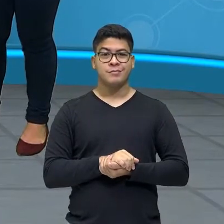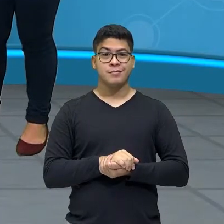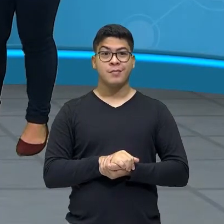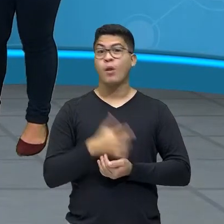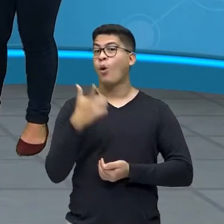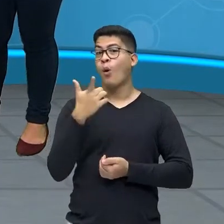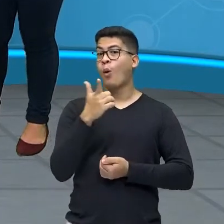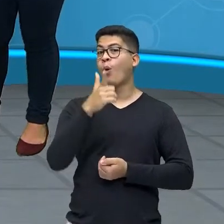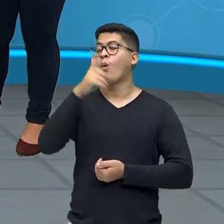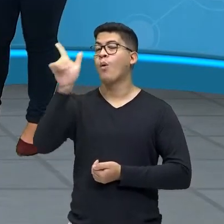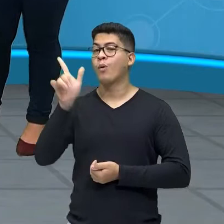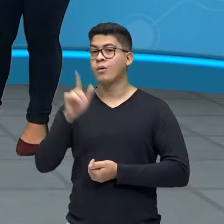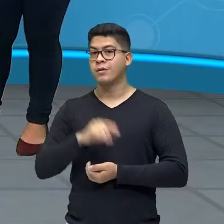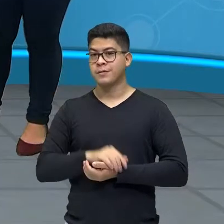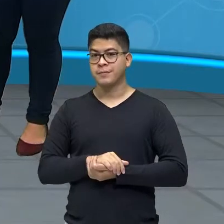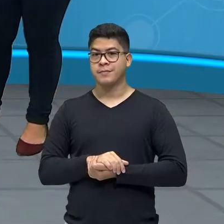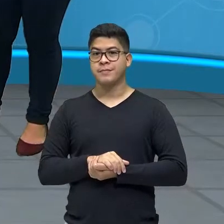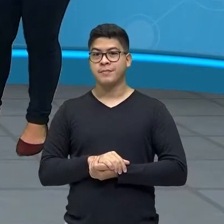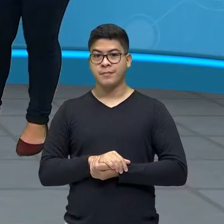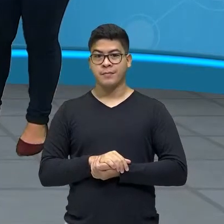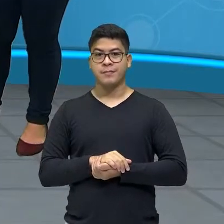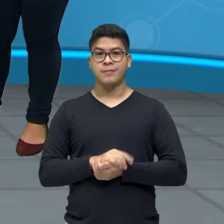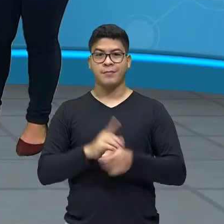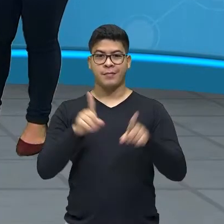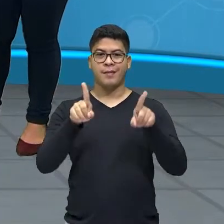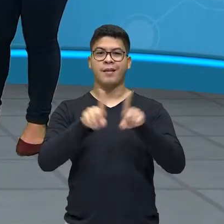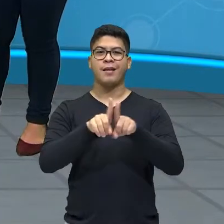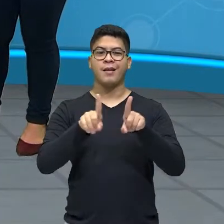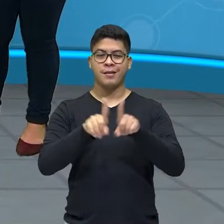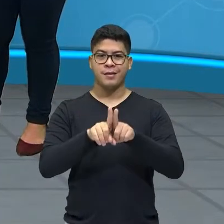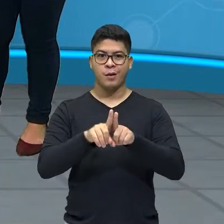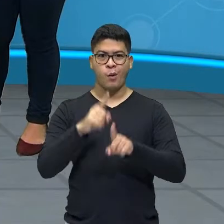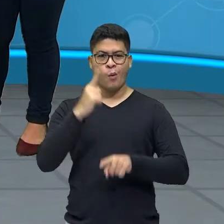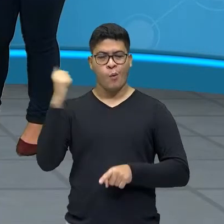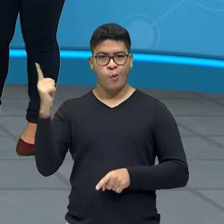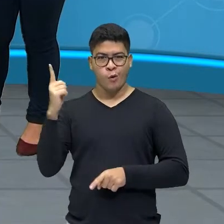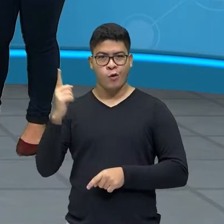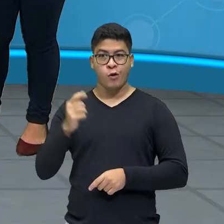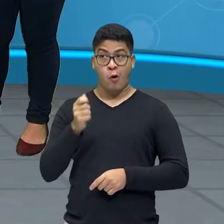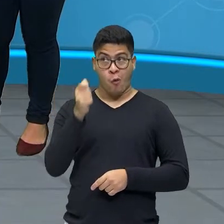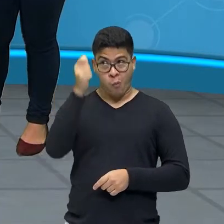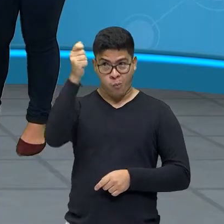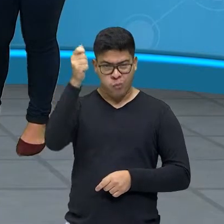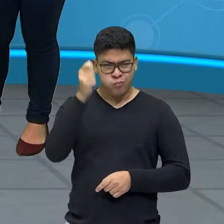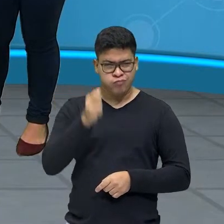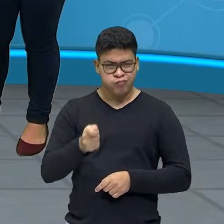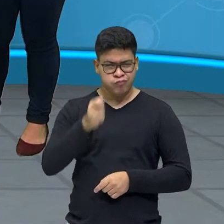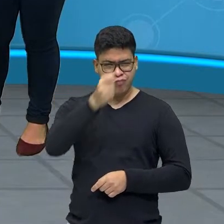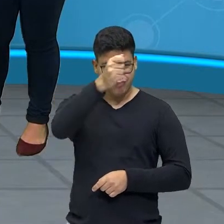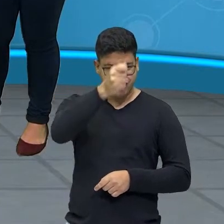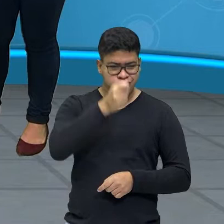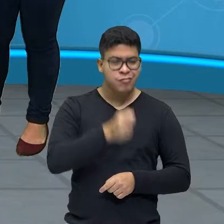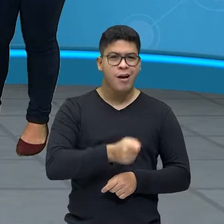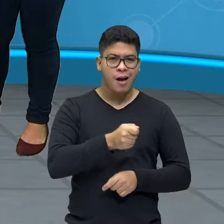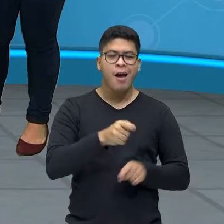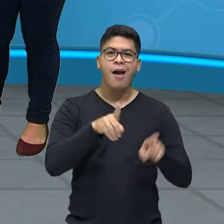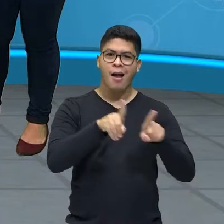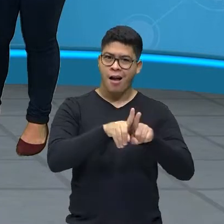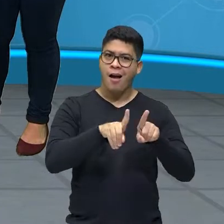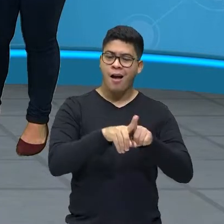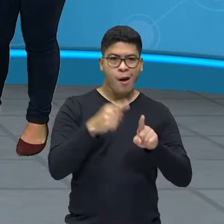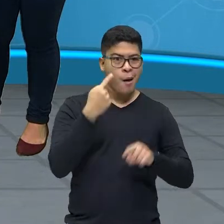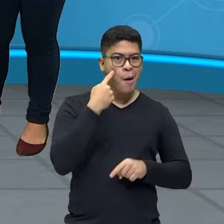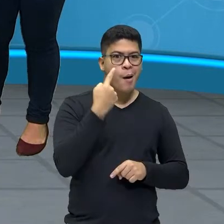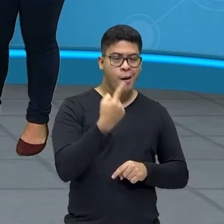lenda, nós temos quem? O pajé, que é a pessoa que traz de volta, né, o boi para